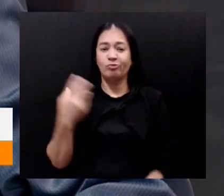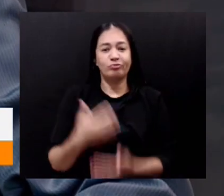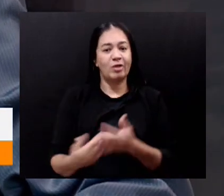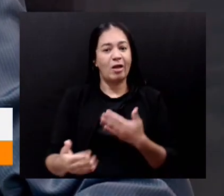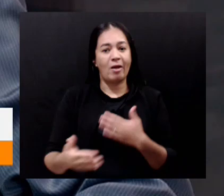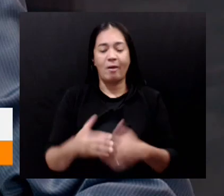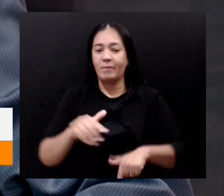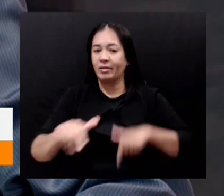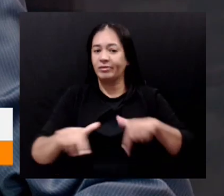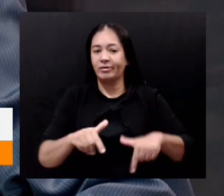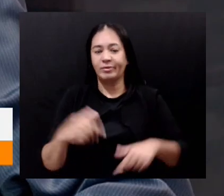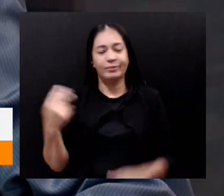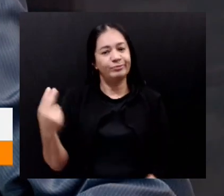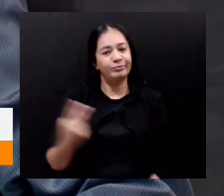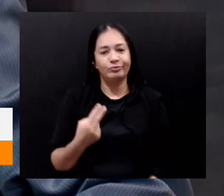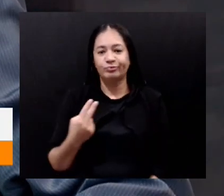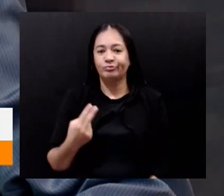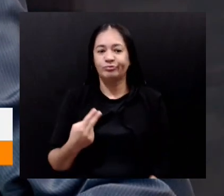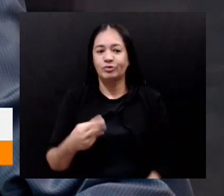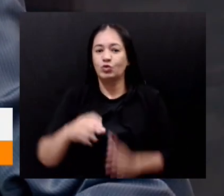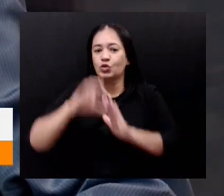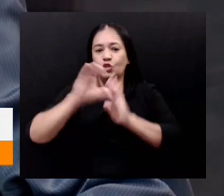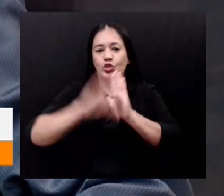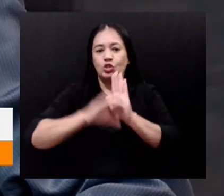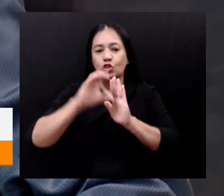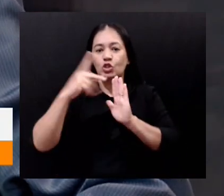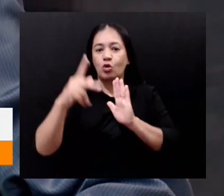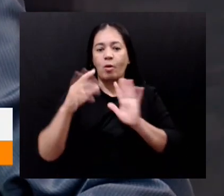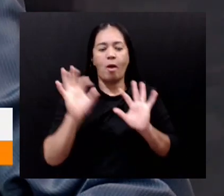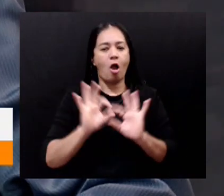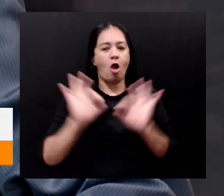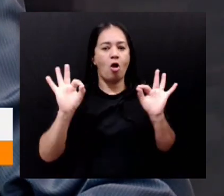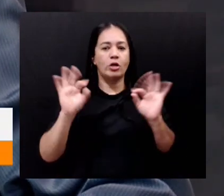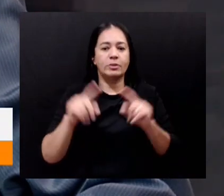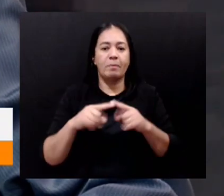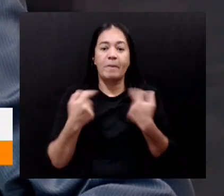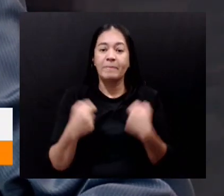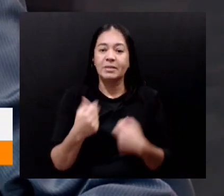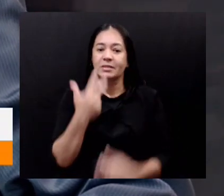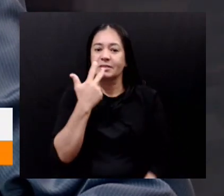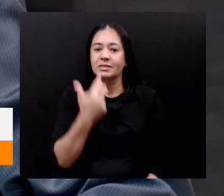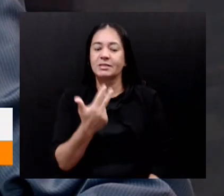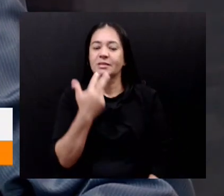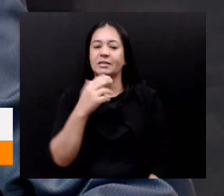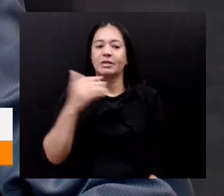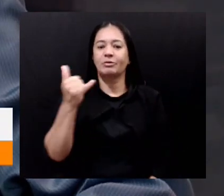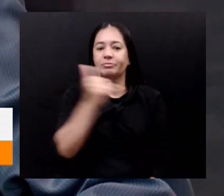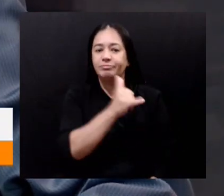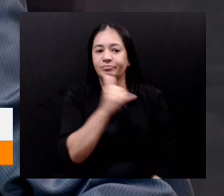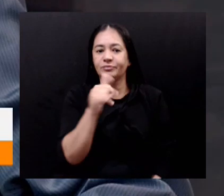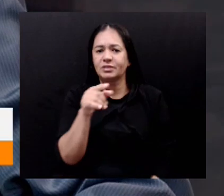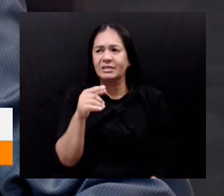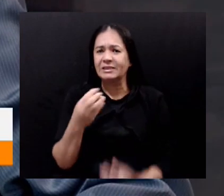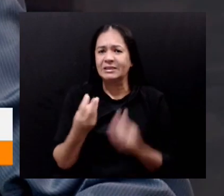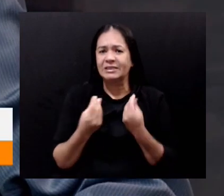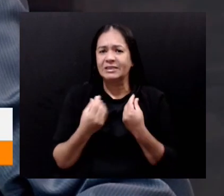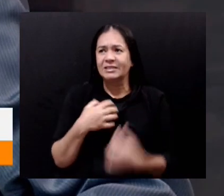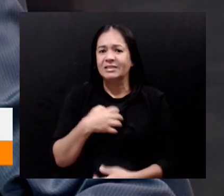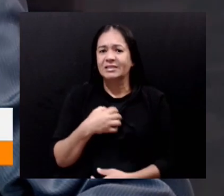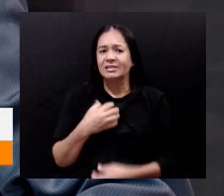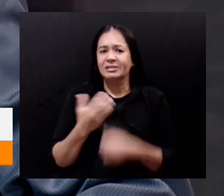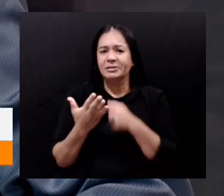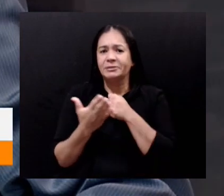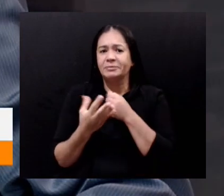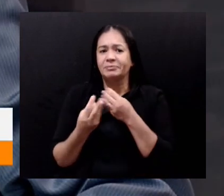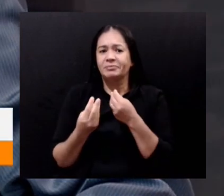alcançar, voos muito altos, né? Perfeito. Você vai ficar assim, naquele nível de, eu não diria, às vezes